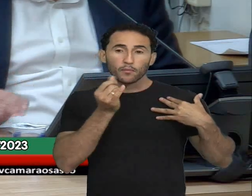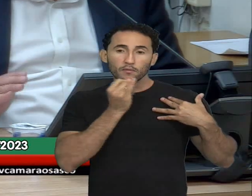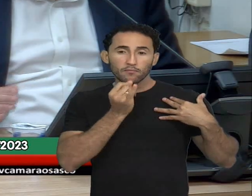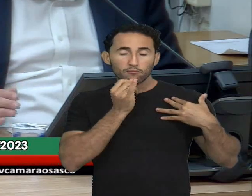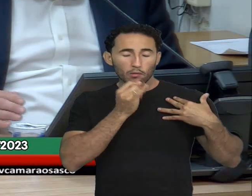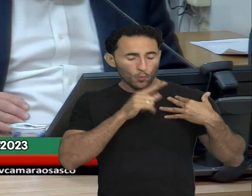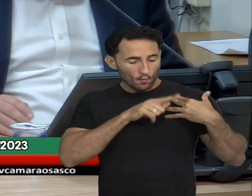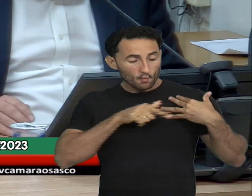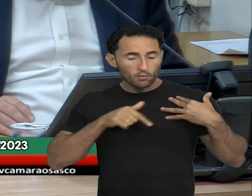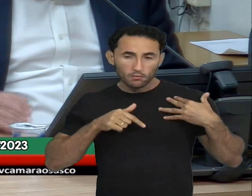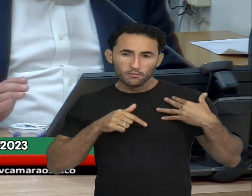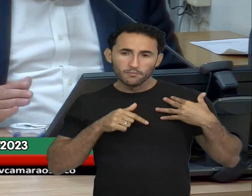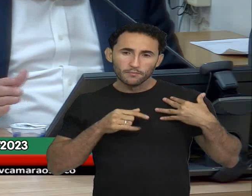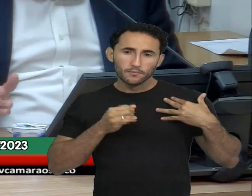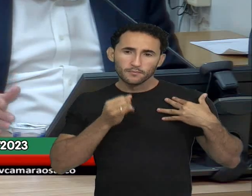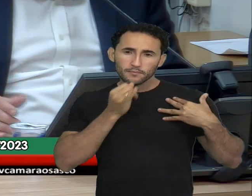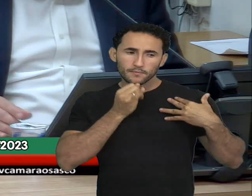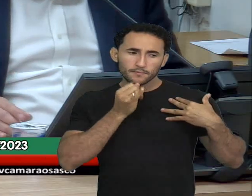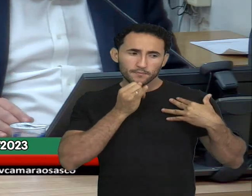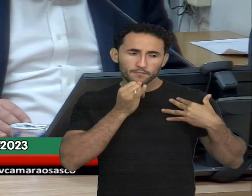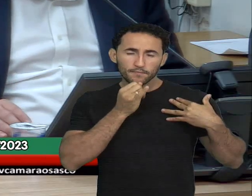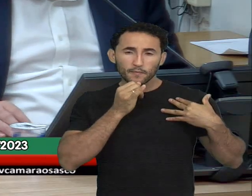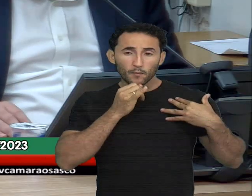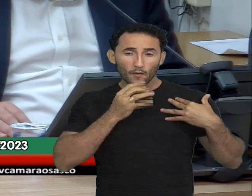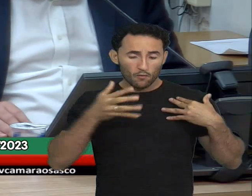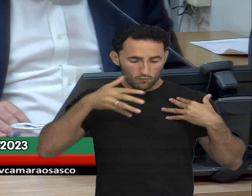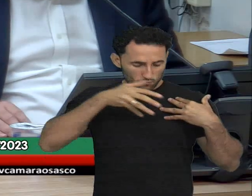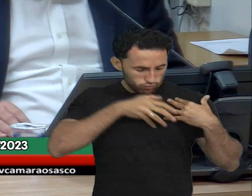Então, essa é a função dele.